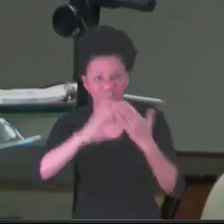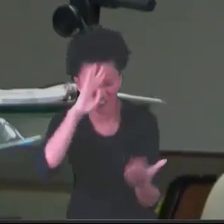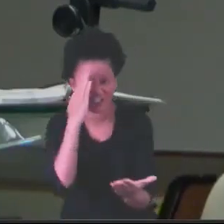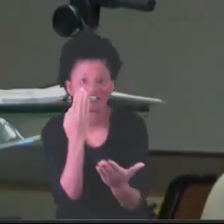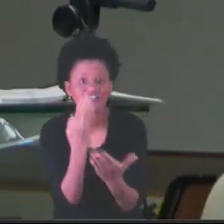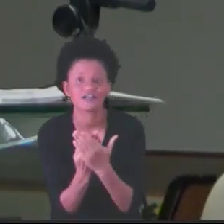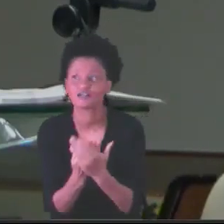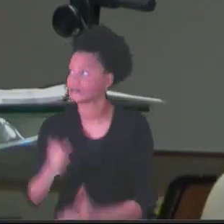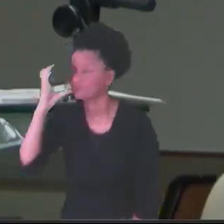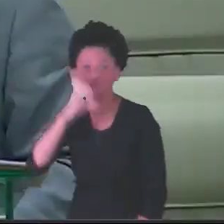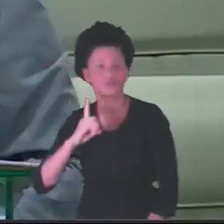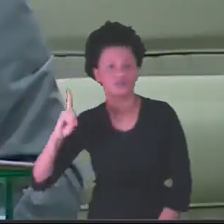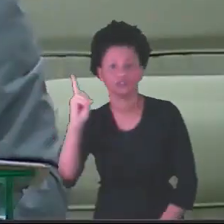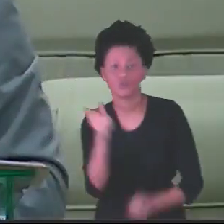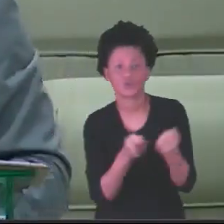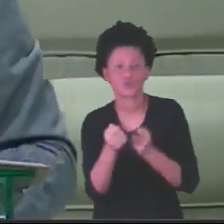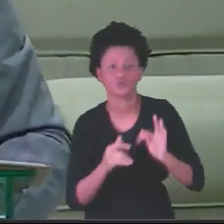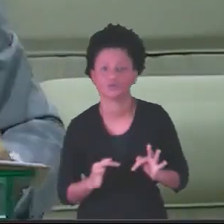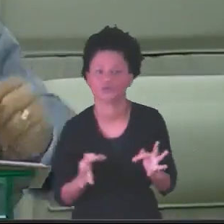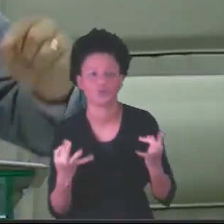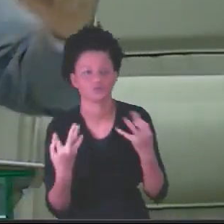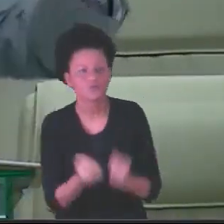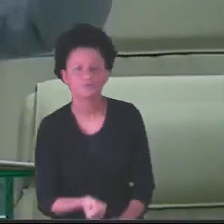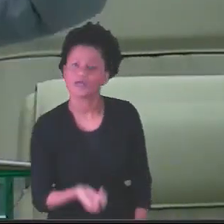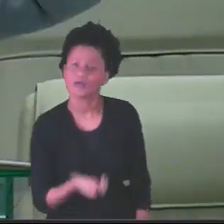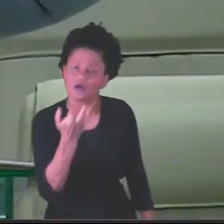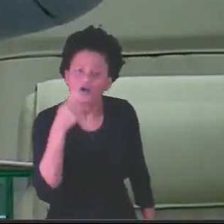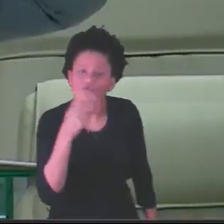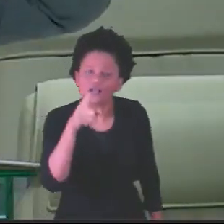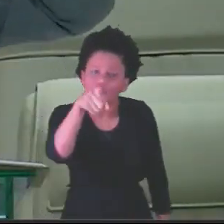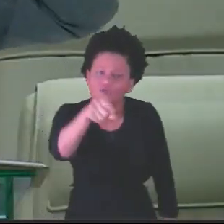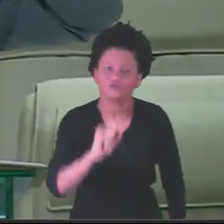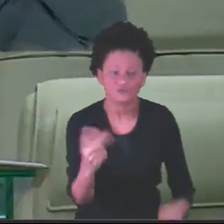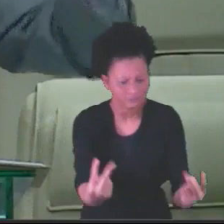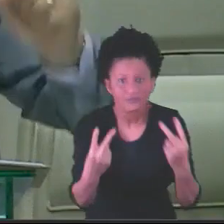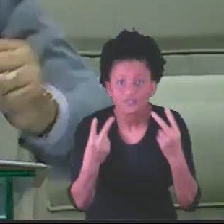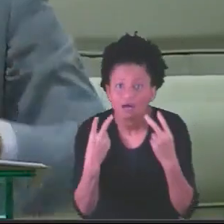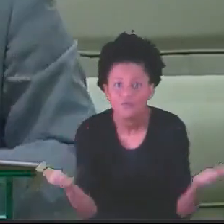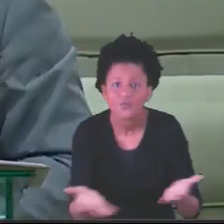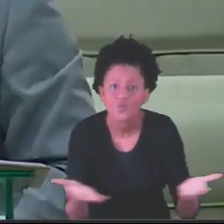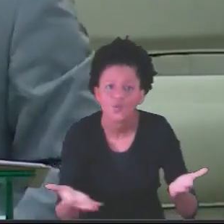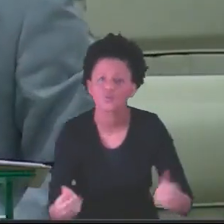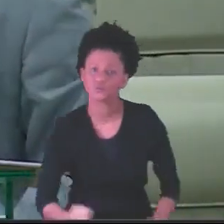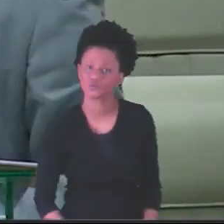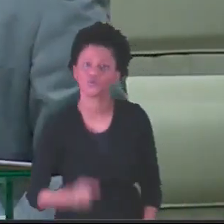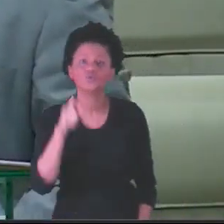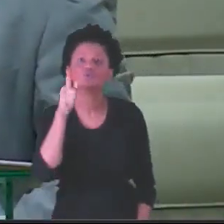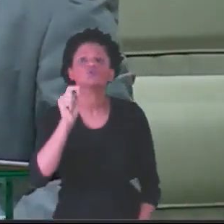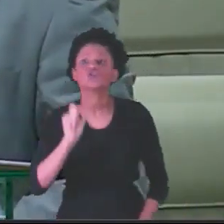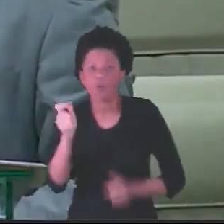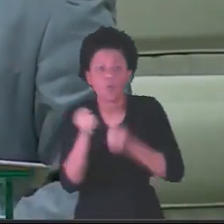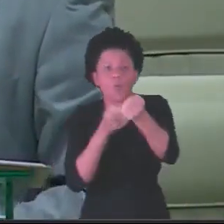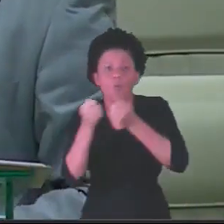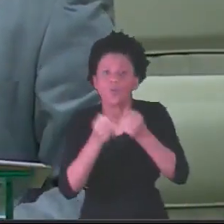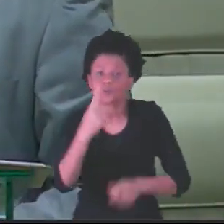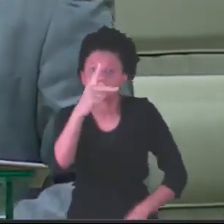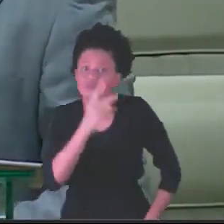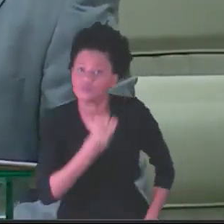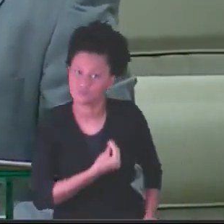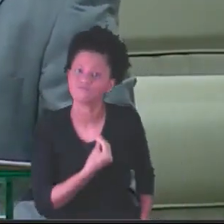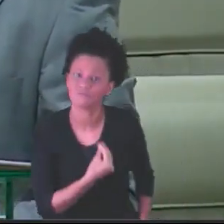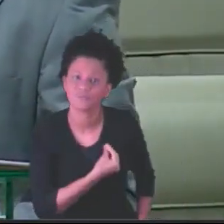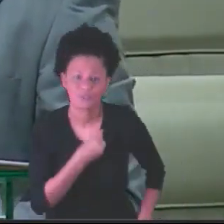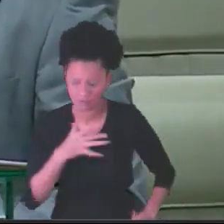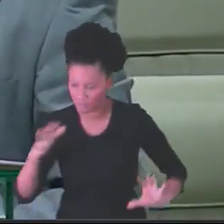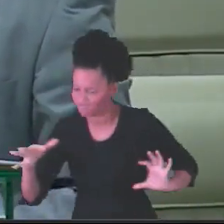jesus está no controle de todas as coisas eu quero dizer para você que nos assiste nesta noite que o controle da já